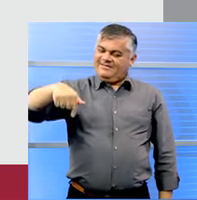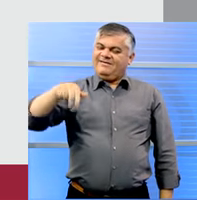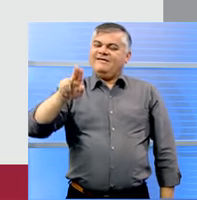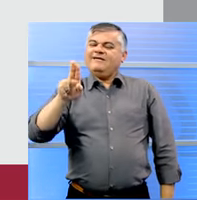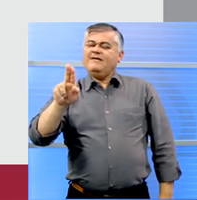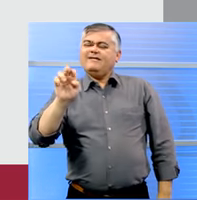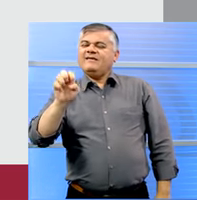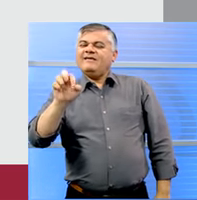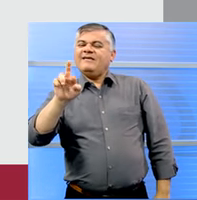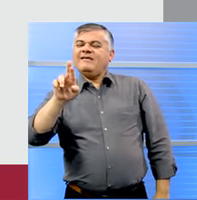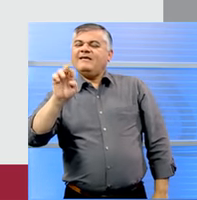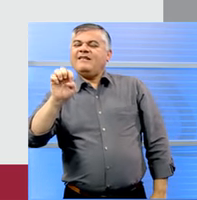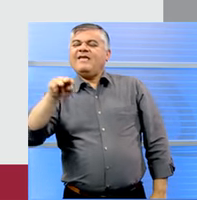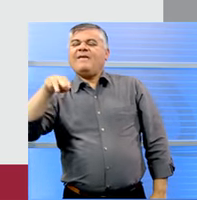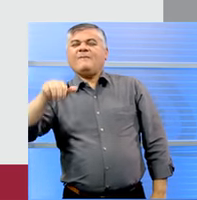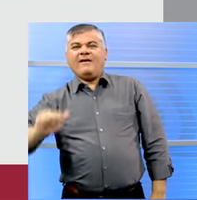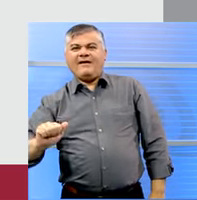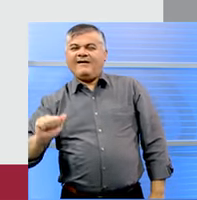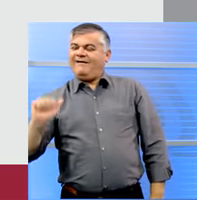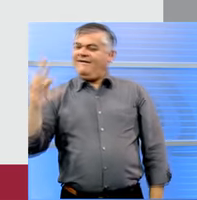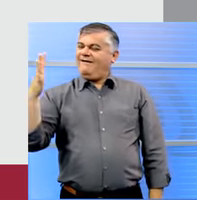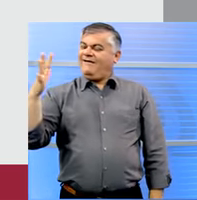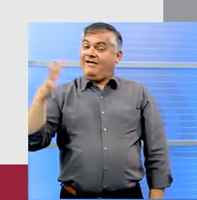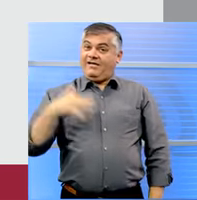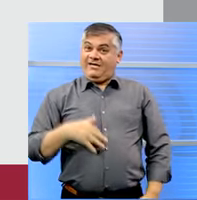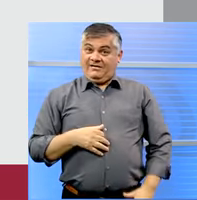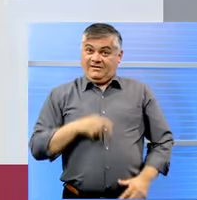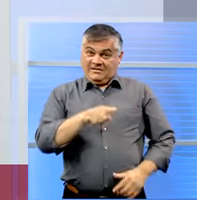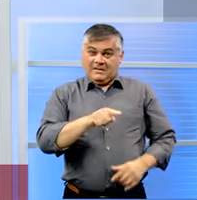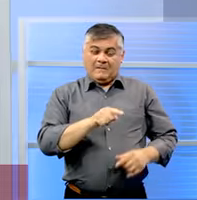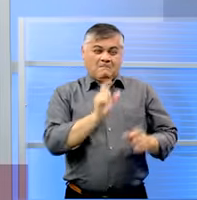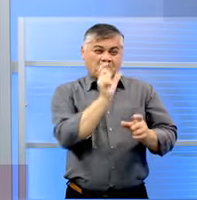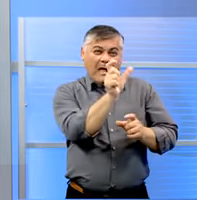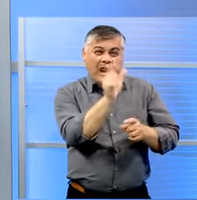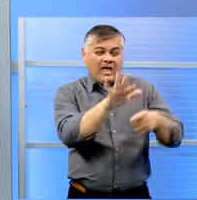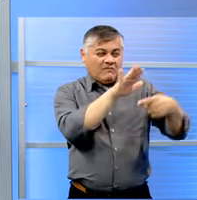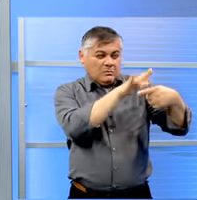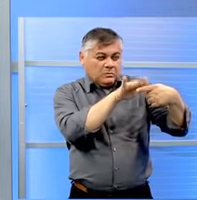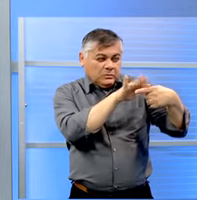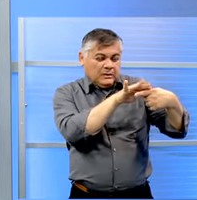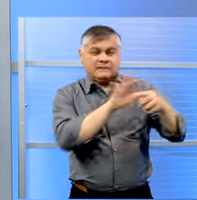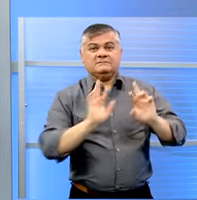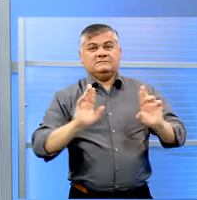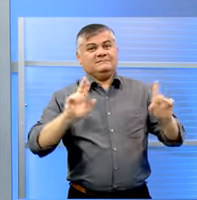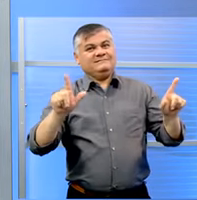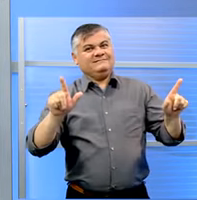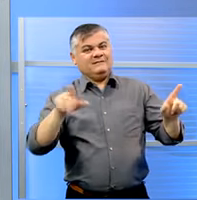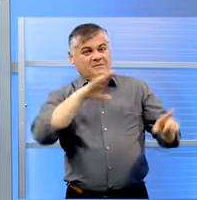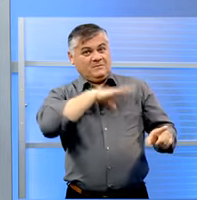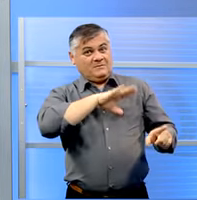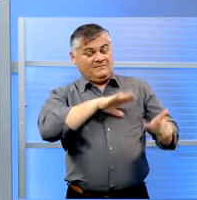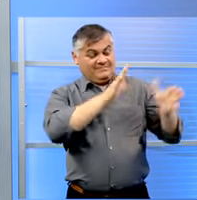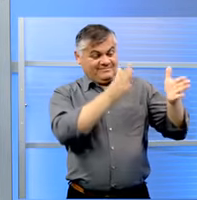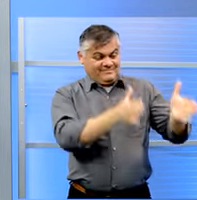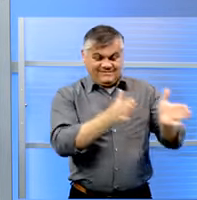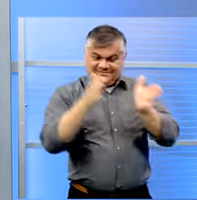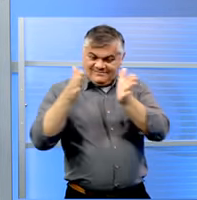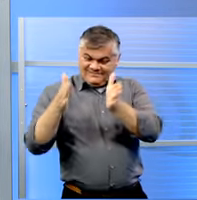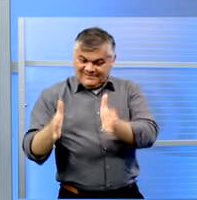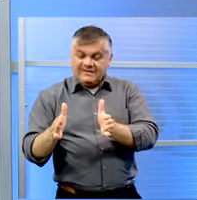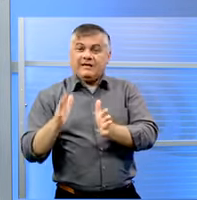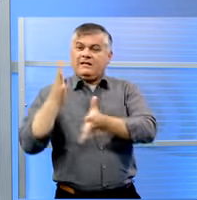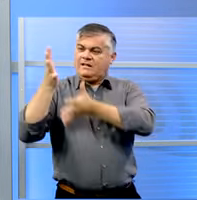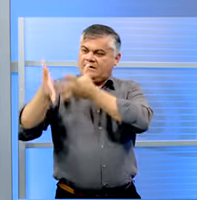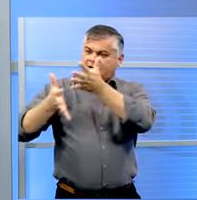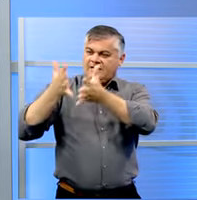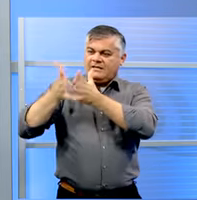queremas. É assim que nós falamos, nem morfemas, nem fonemas, mas queremas. E como a língua de sinais trabalha com a mão,